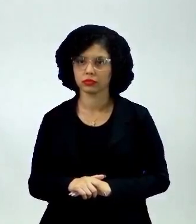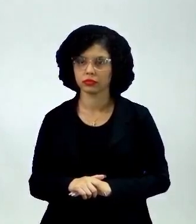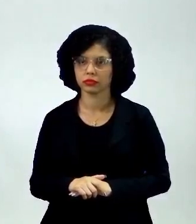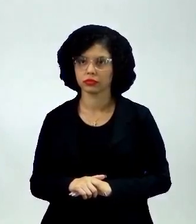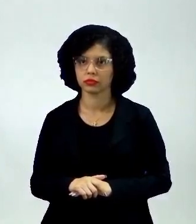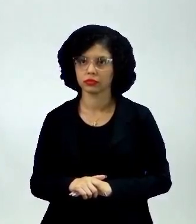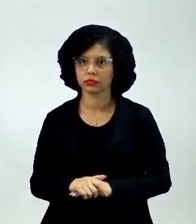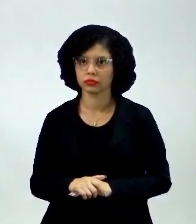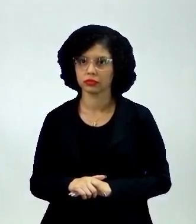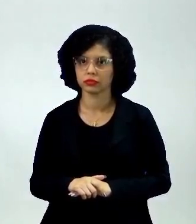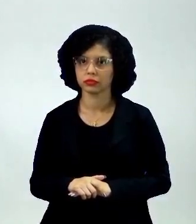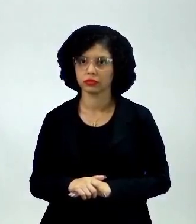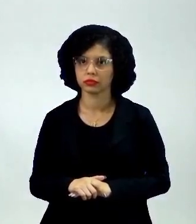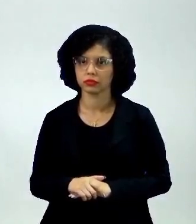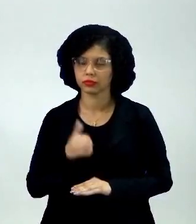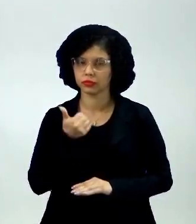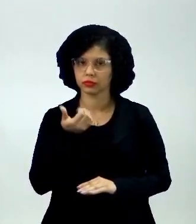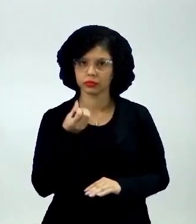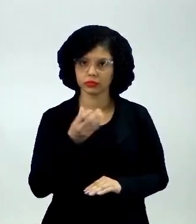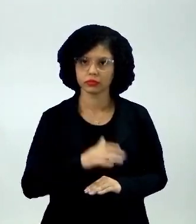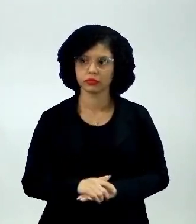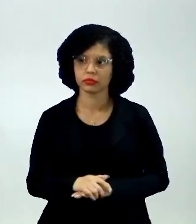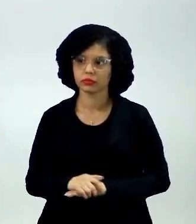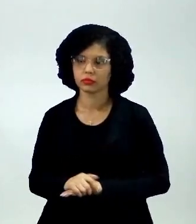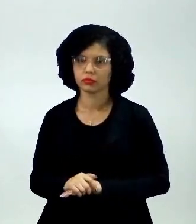Eu vou ter 16.